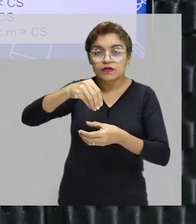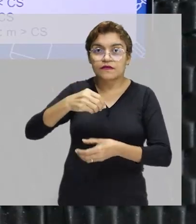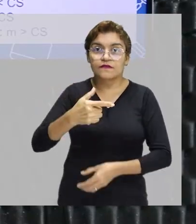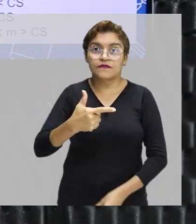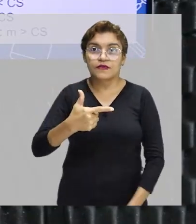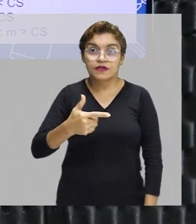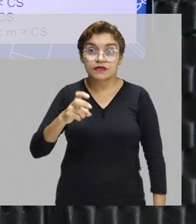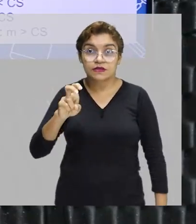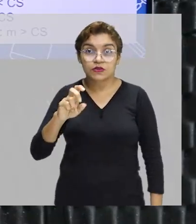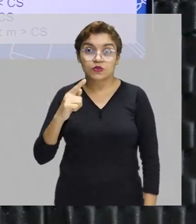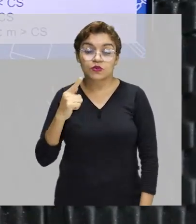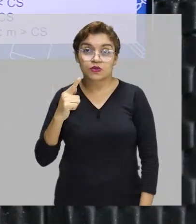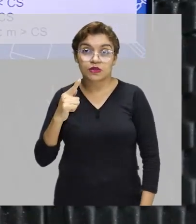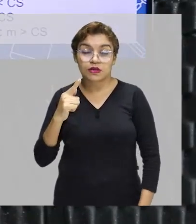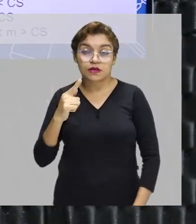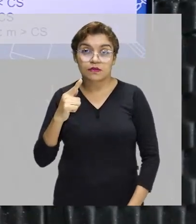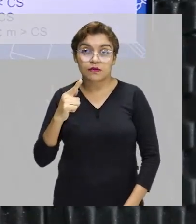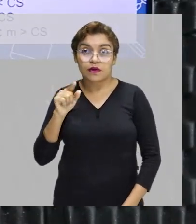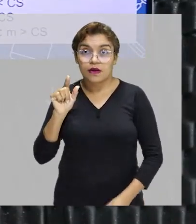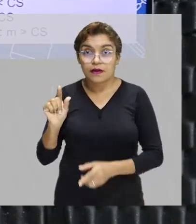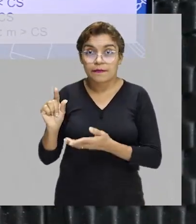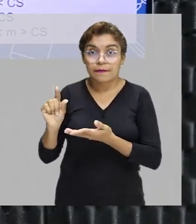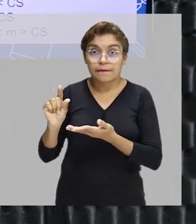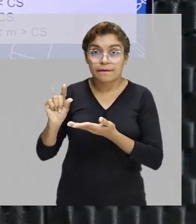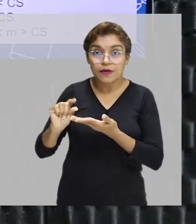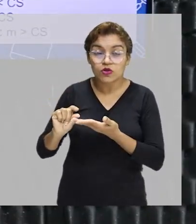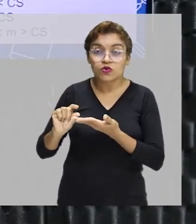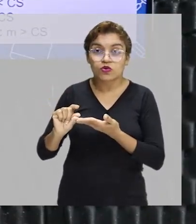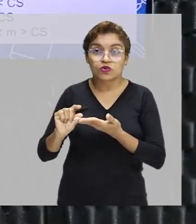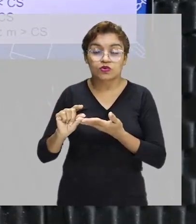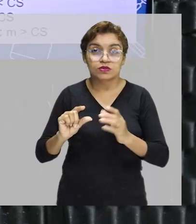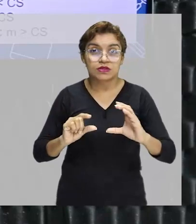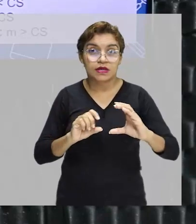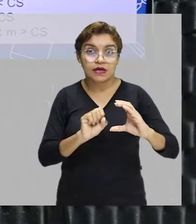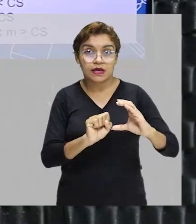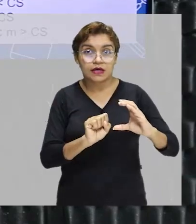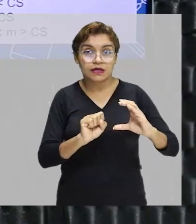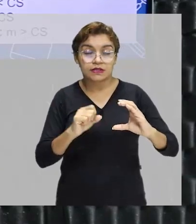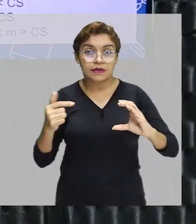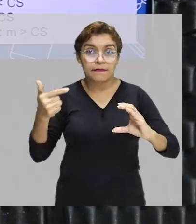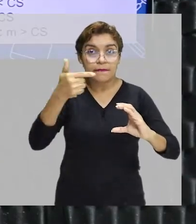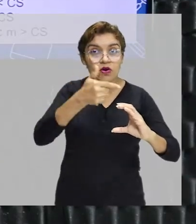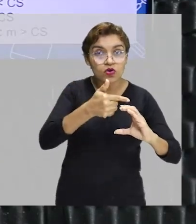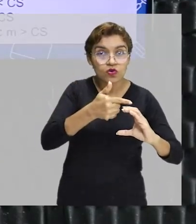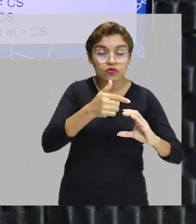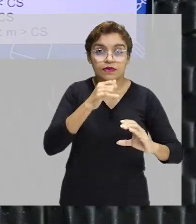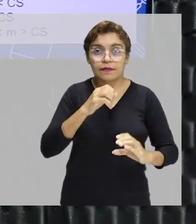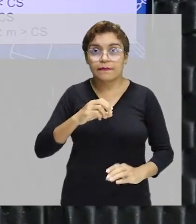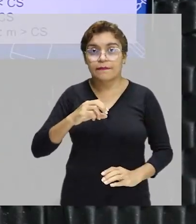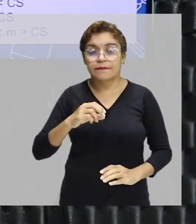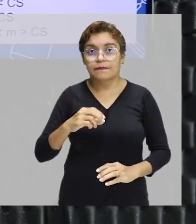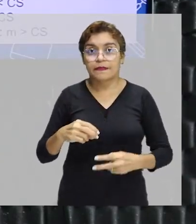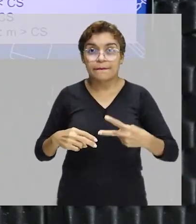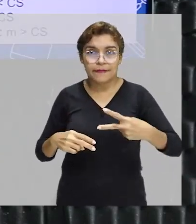é menor do que o CS, o coeficiente de solubilidade. Então, eu vou ter uma